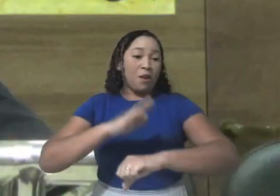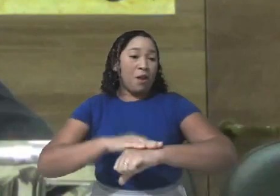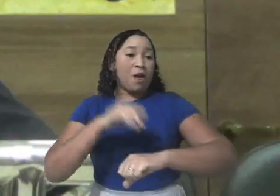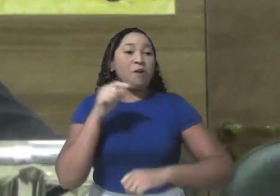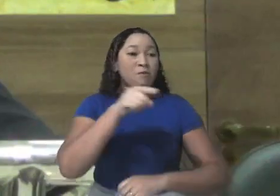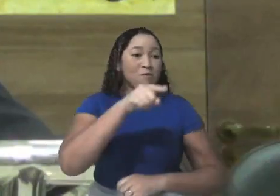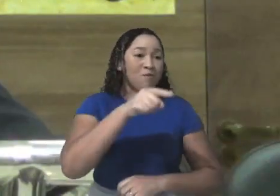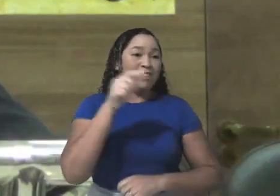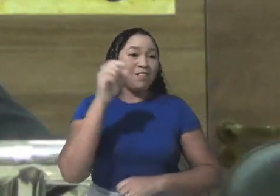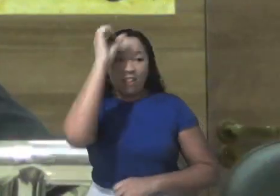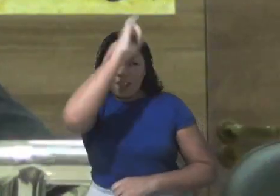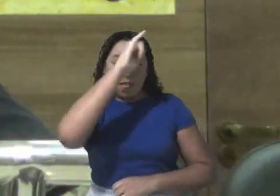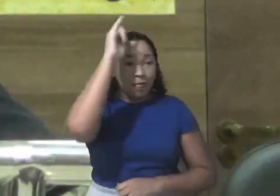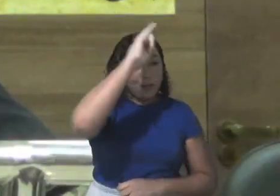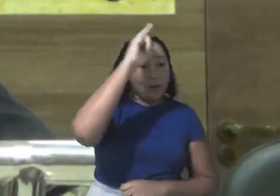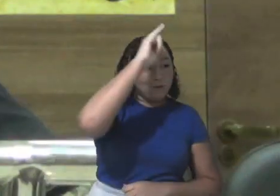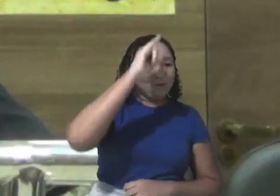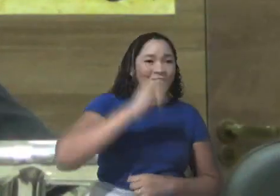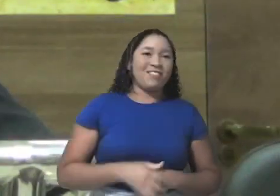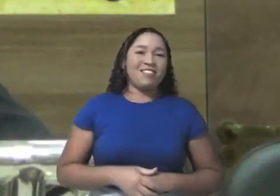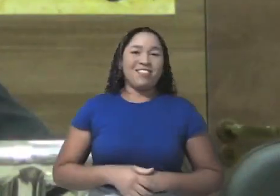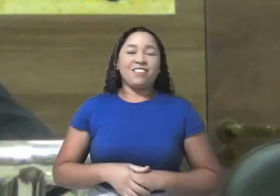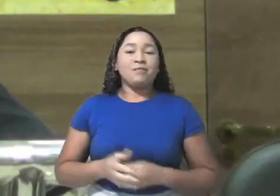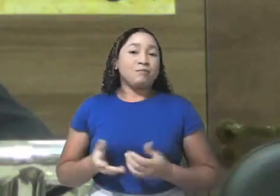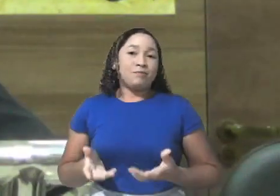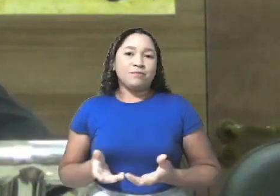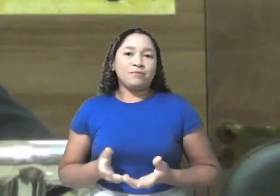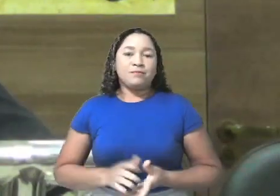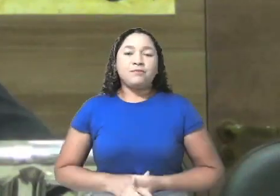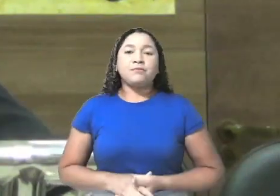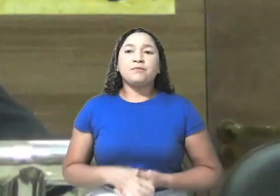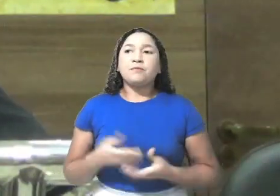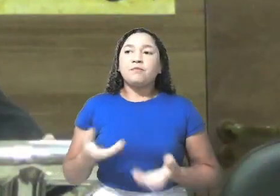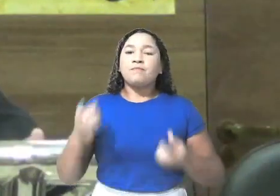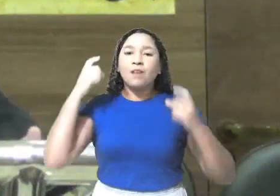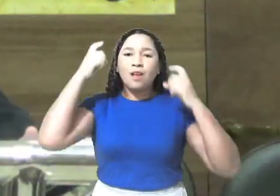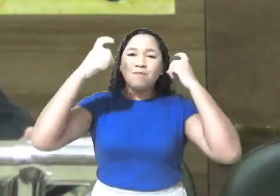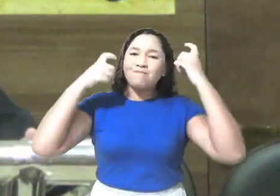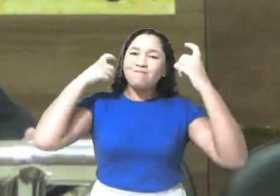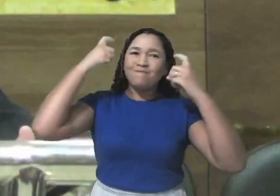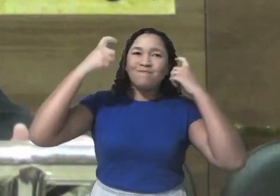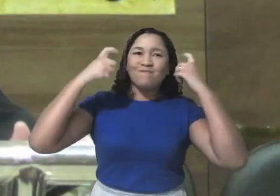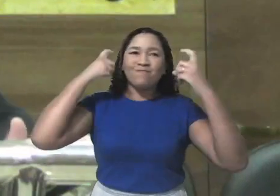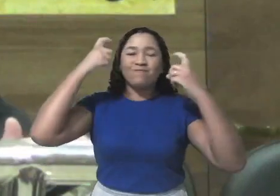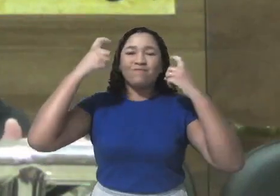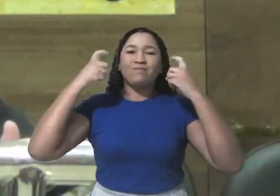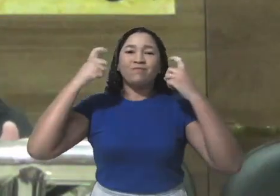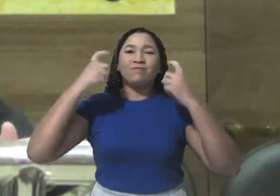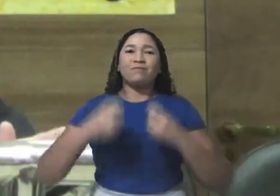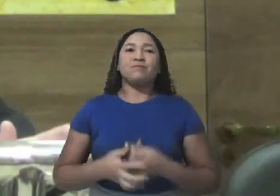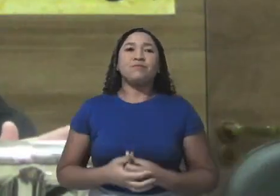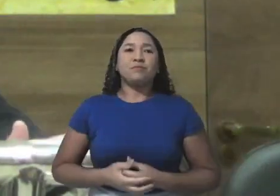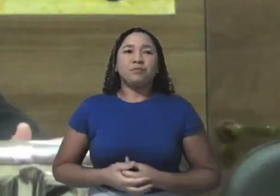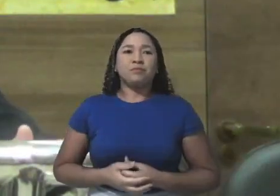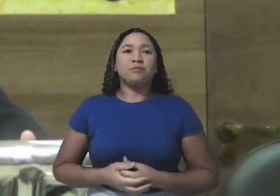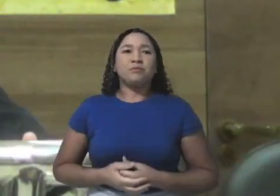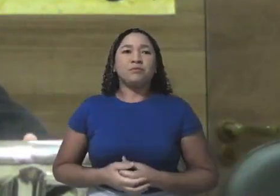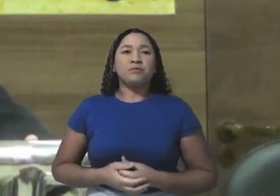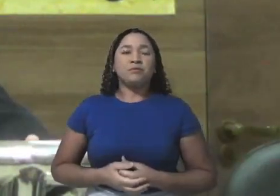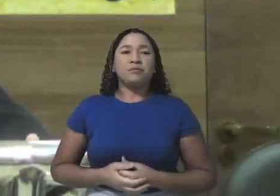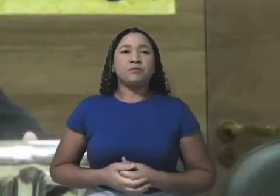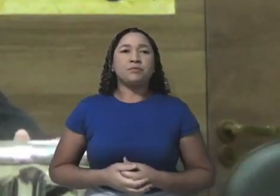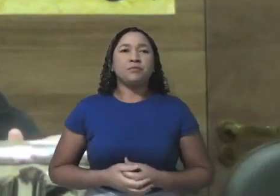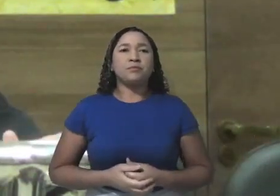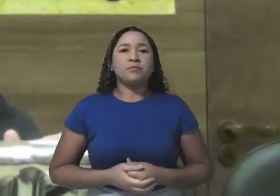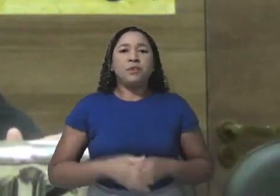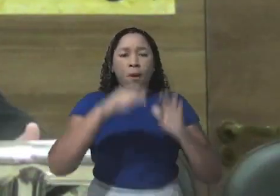É o bobo, é o bobinho. Quem não se preocupa com os rudimentos, quem não se preocupa